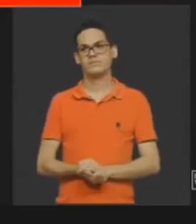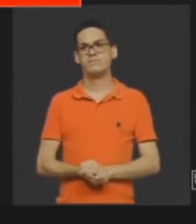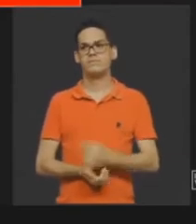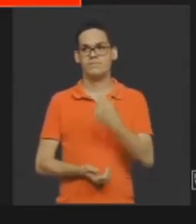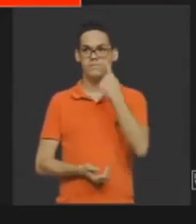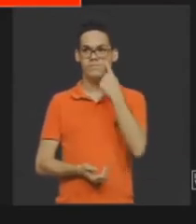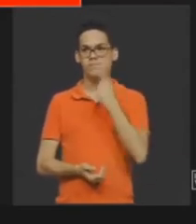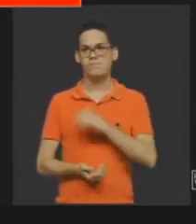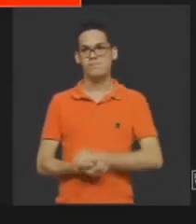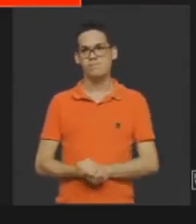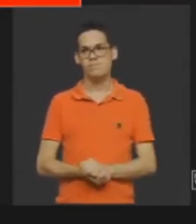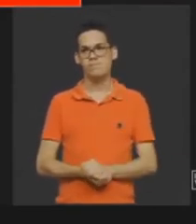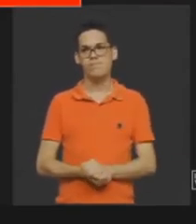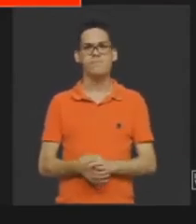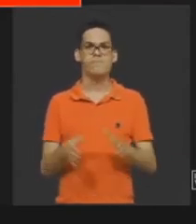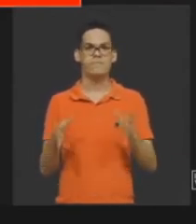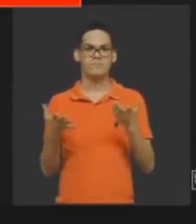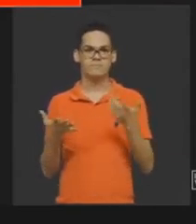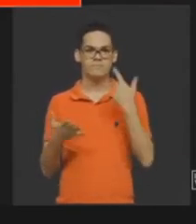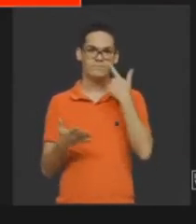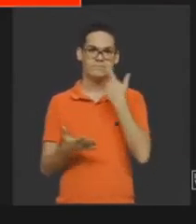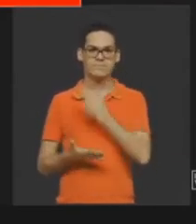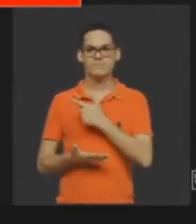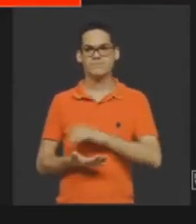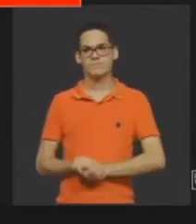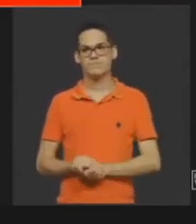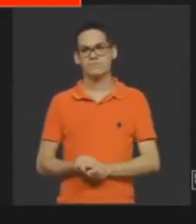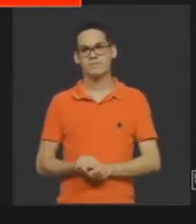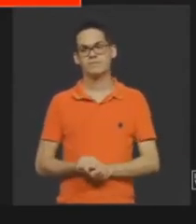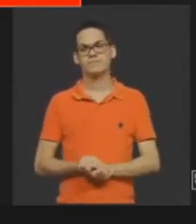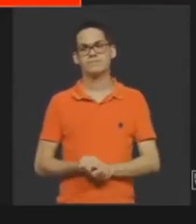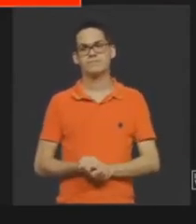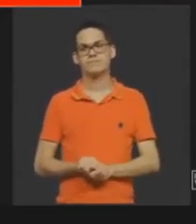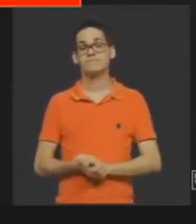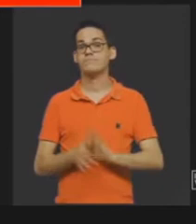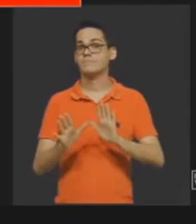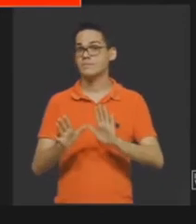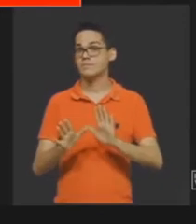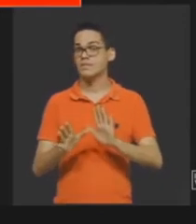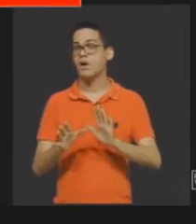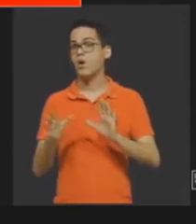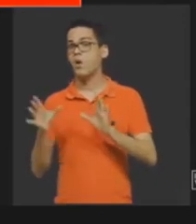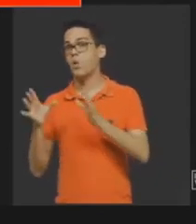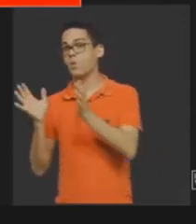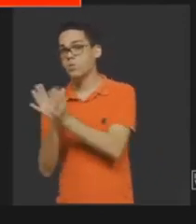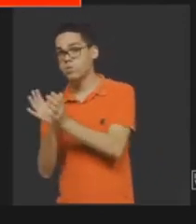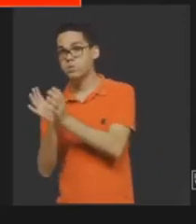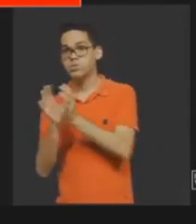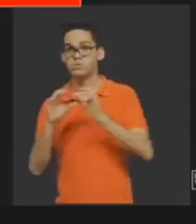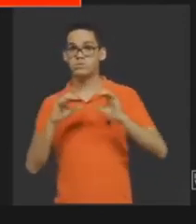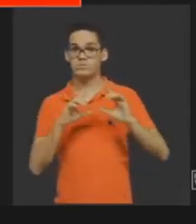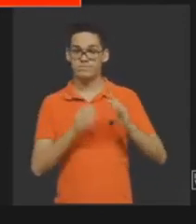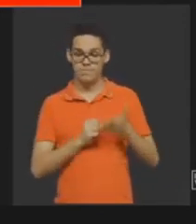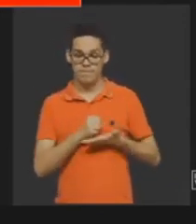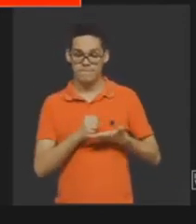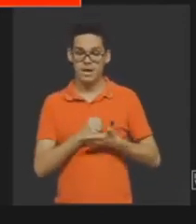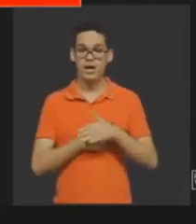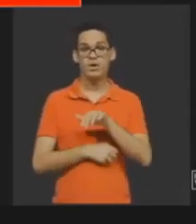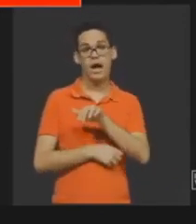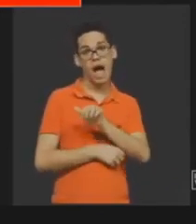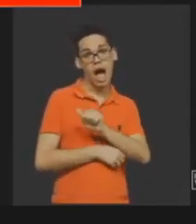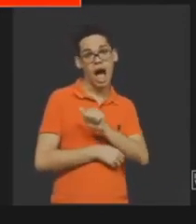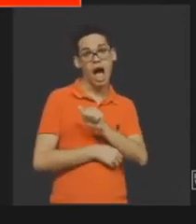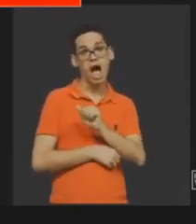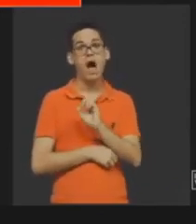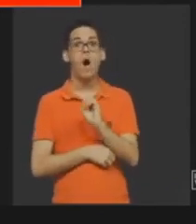olha. Um grupo fosfato, uma pentose e uma base nitrogenada. Só que essa base nitrogenada aqui ou vai ser adenina, ou